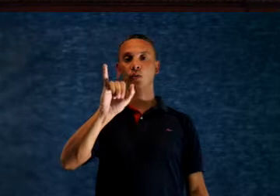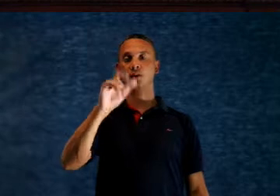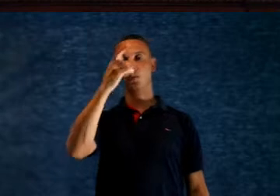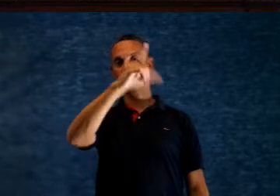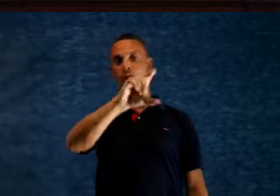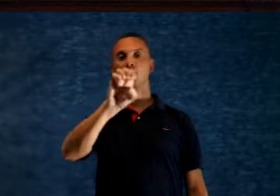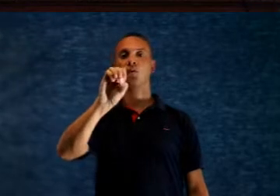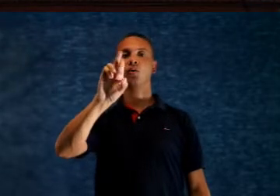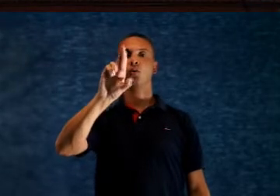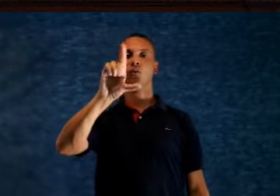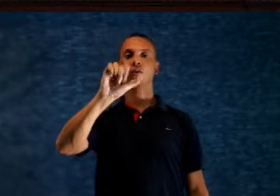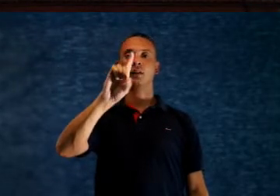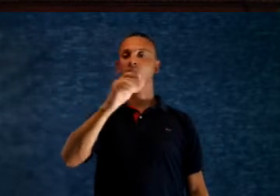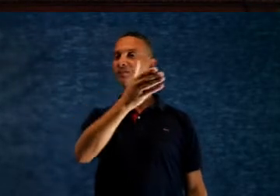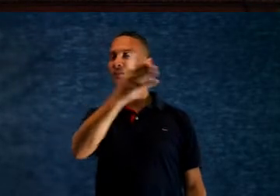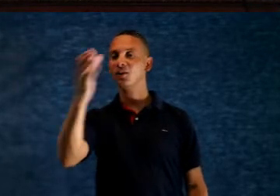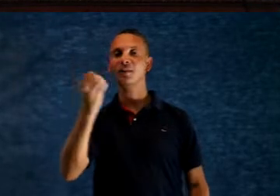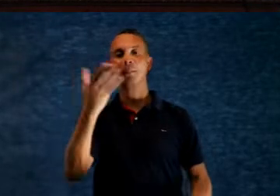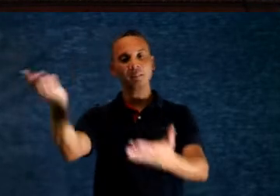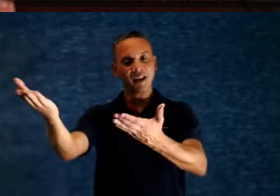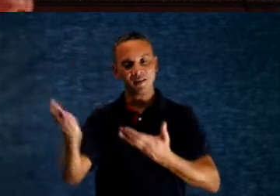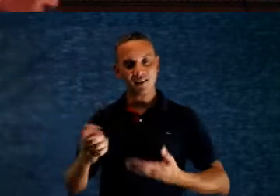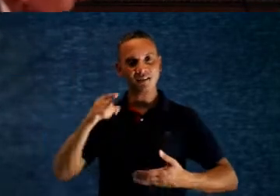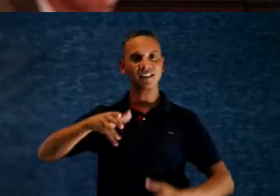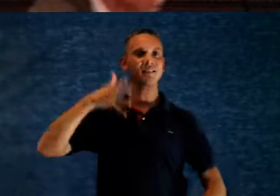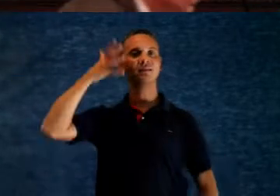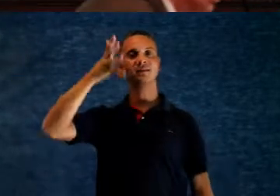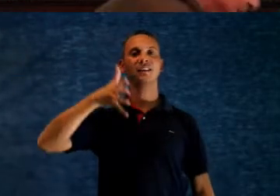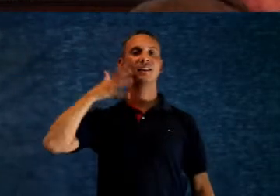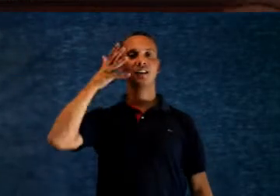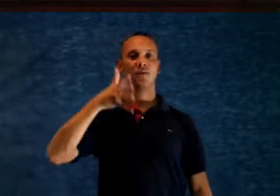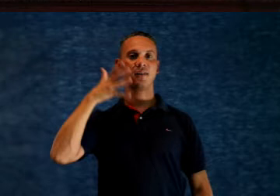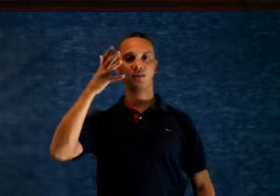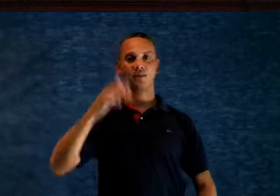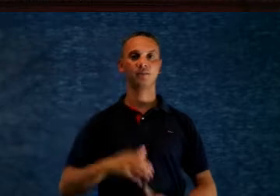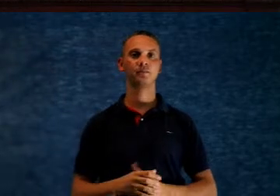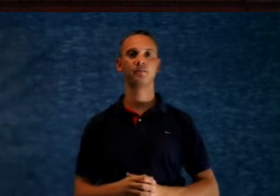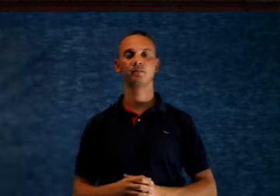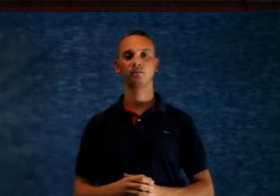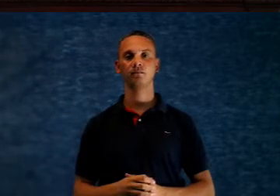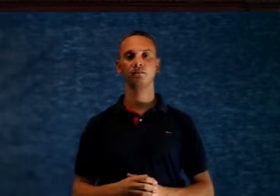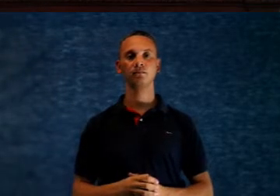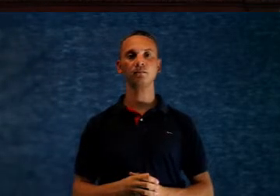Filho. Todos sejam muito bem-vindos a este evento de lançamento.